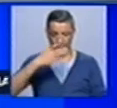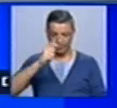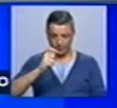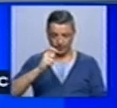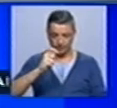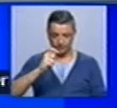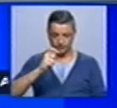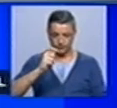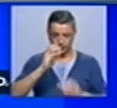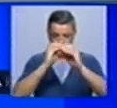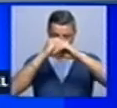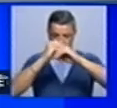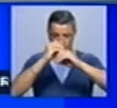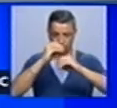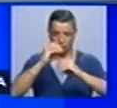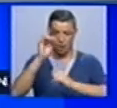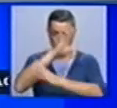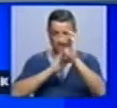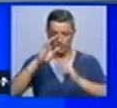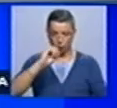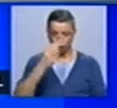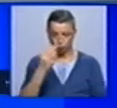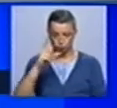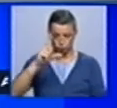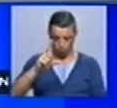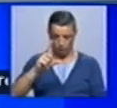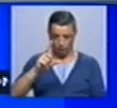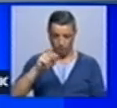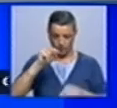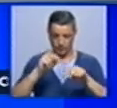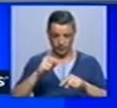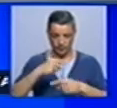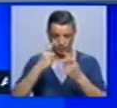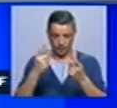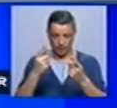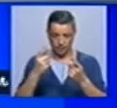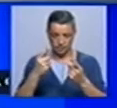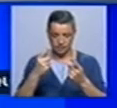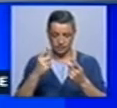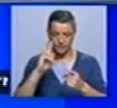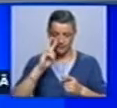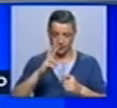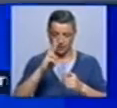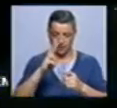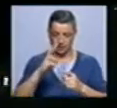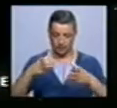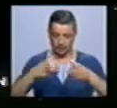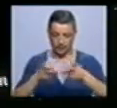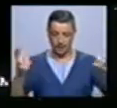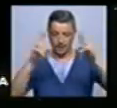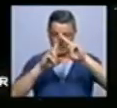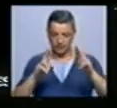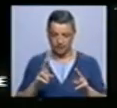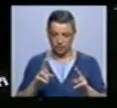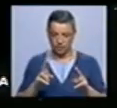do Observatório Europeu do Sul. Foram utilizados os telescópios do ESO para que uma equipa internacional